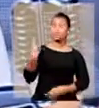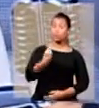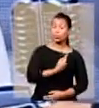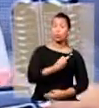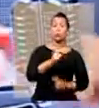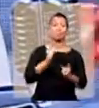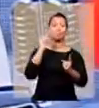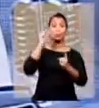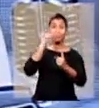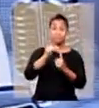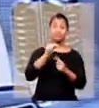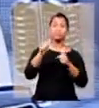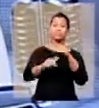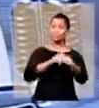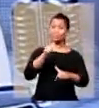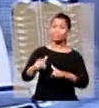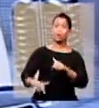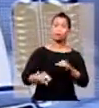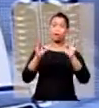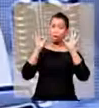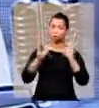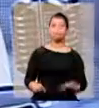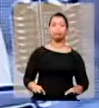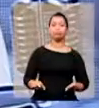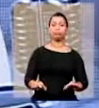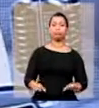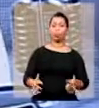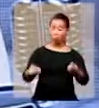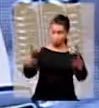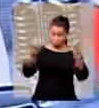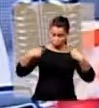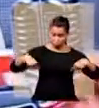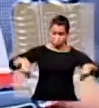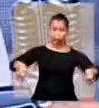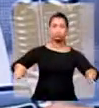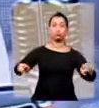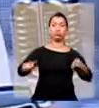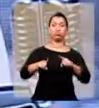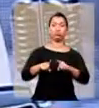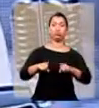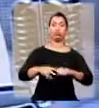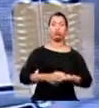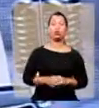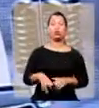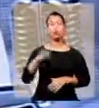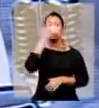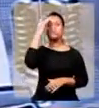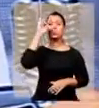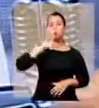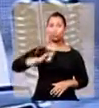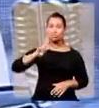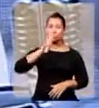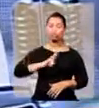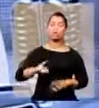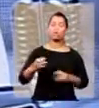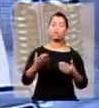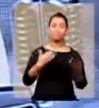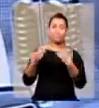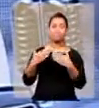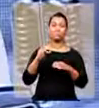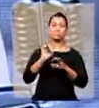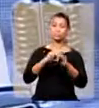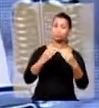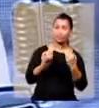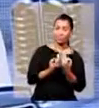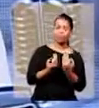todo. É esse usuário na relação com a sua família, é esse usuário na relação com o trabalho,